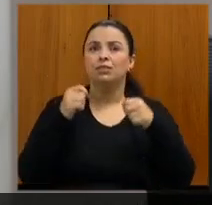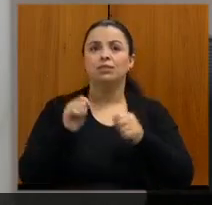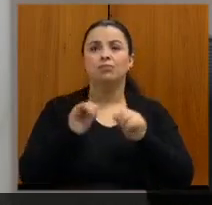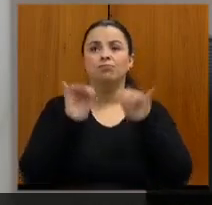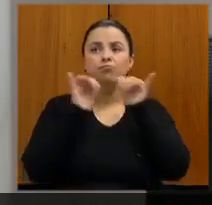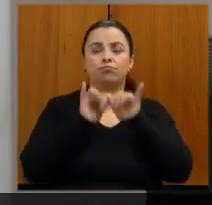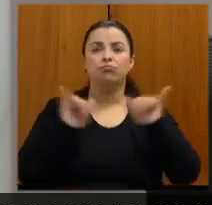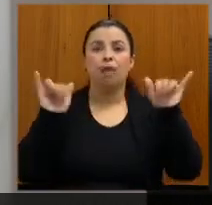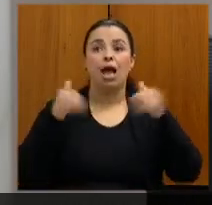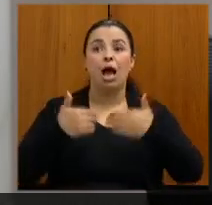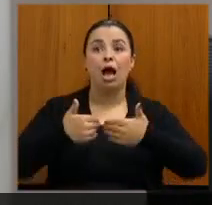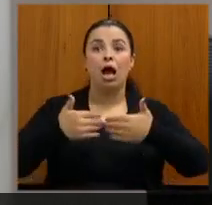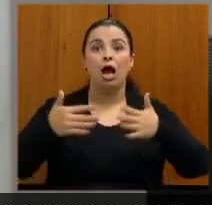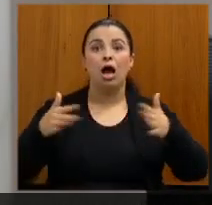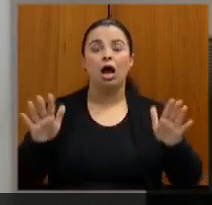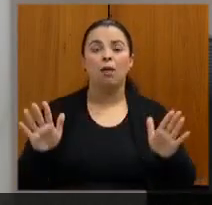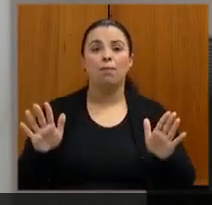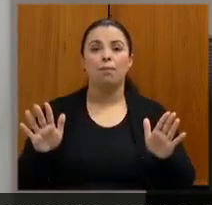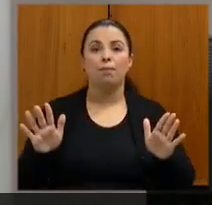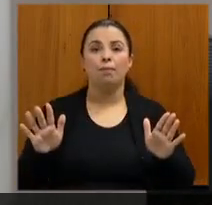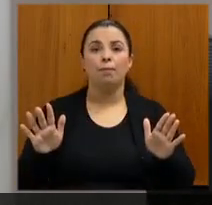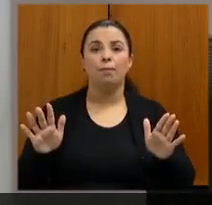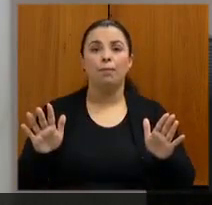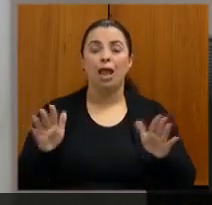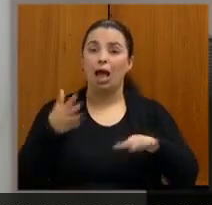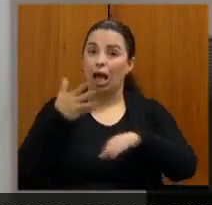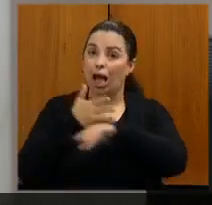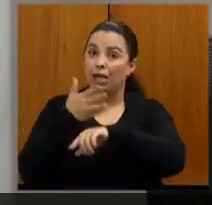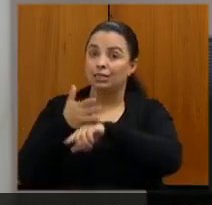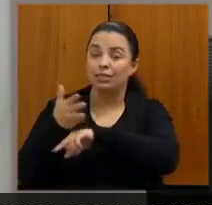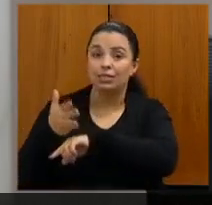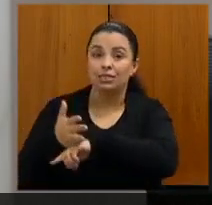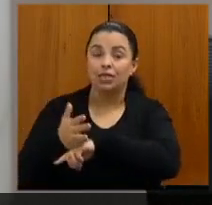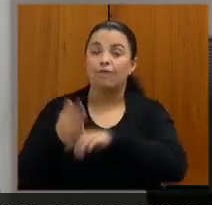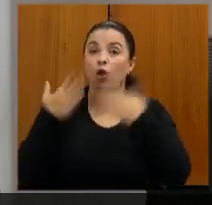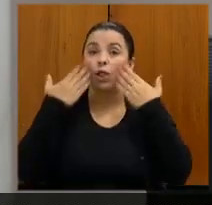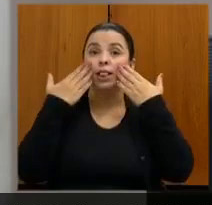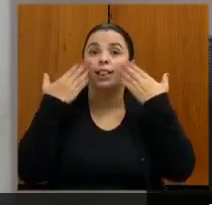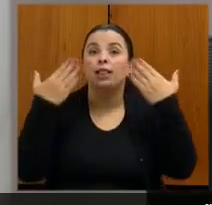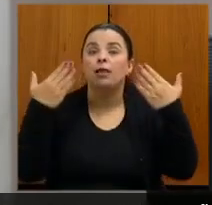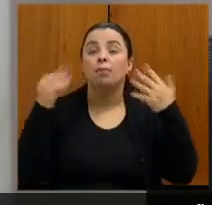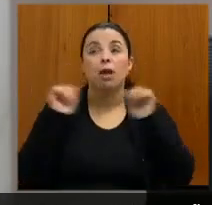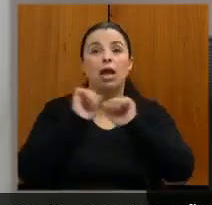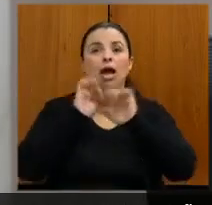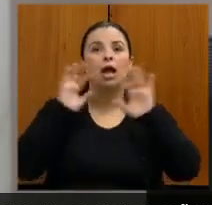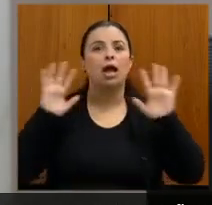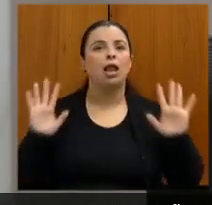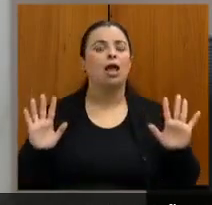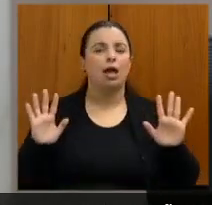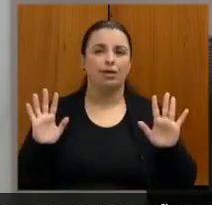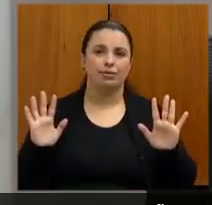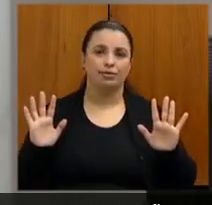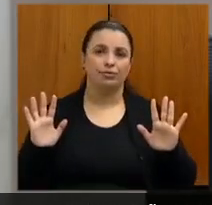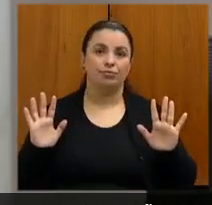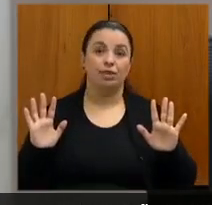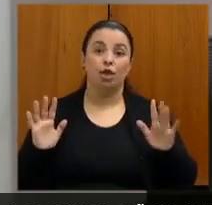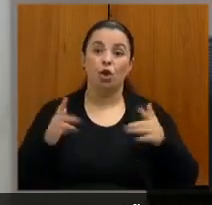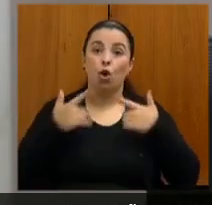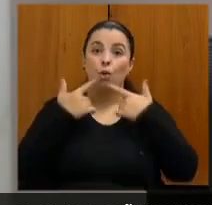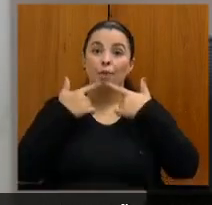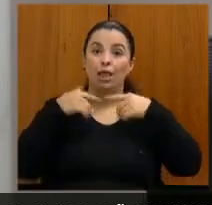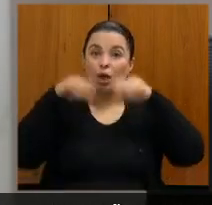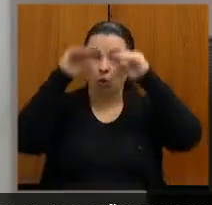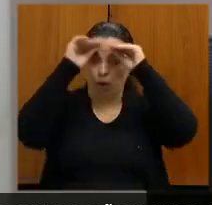Ampla e restrita acessível e de maneira transparente inclusive sem linguagem